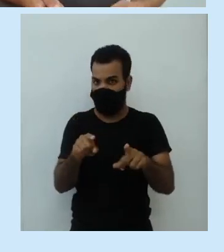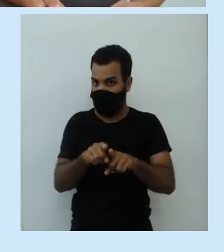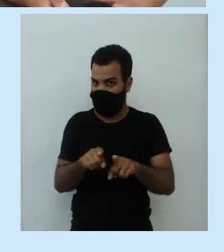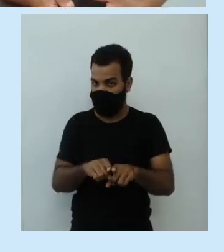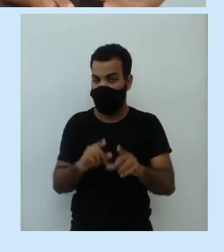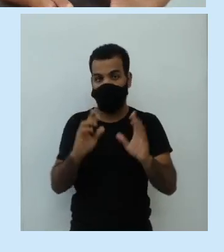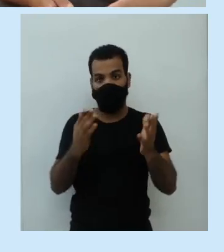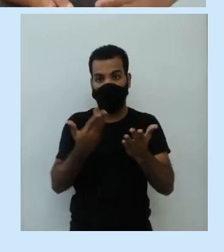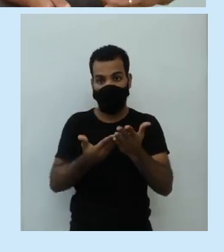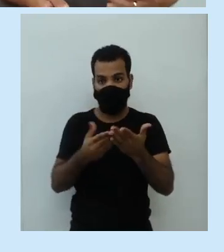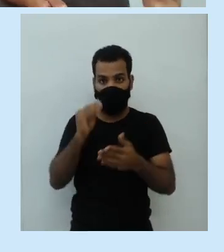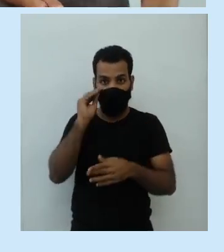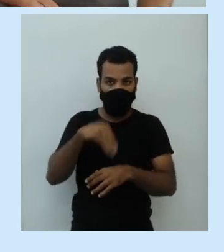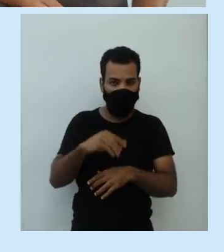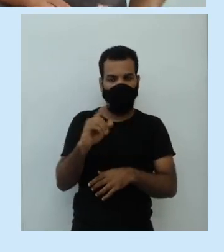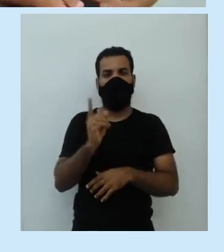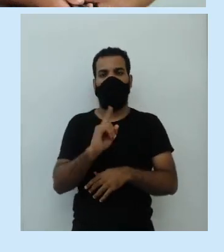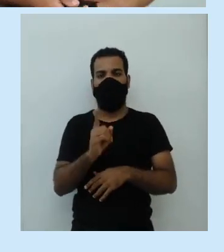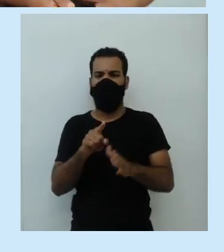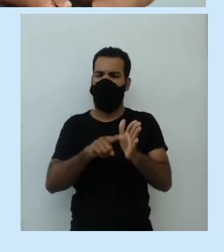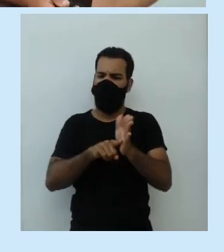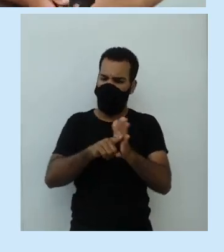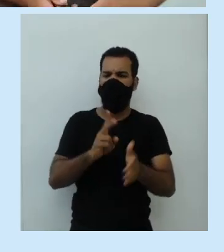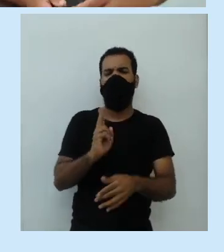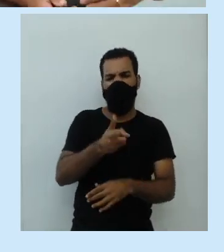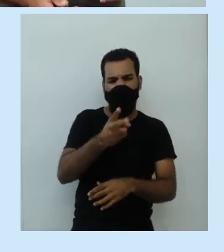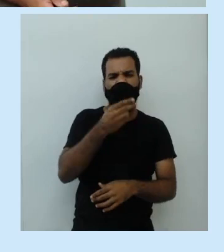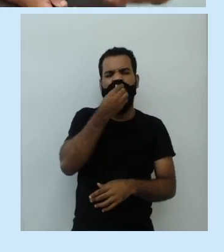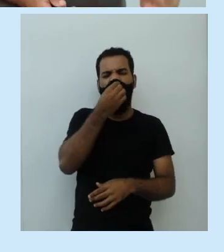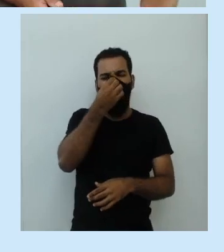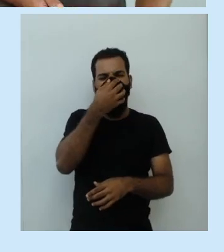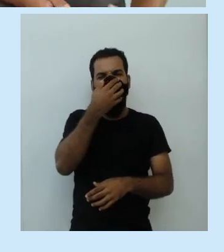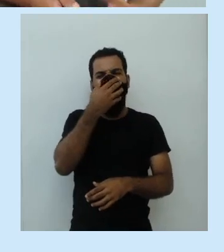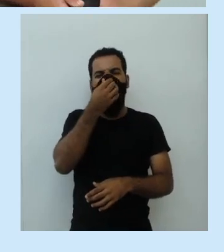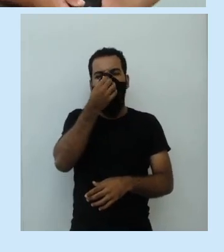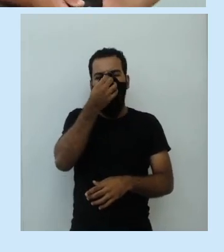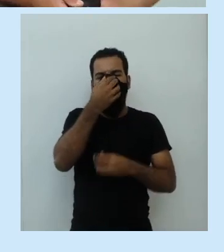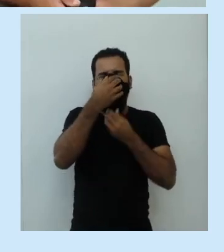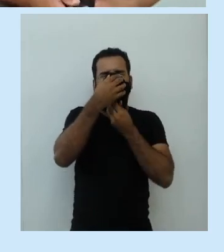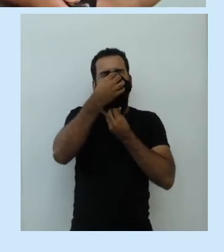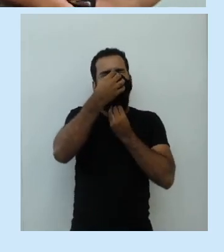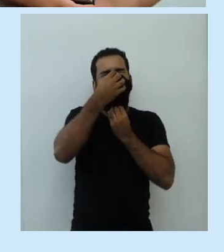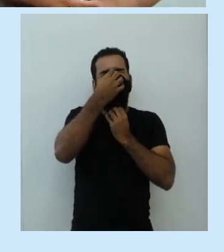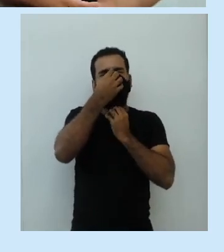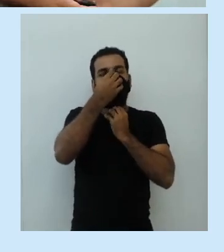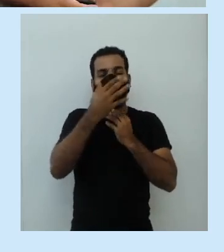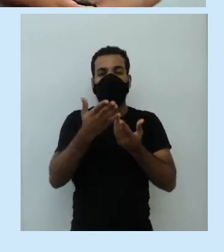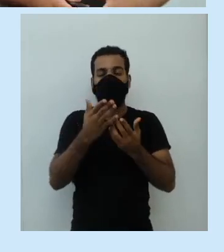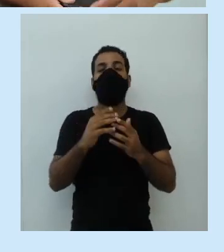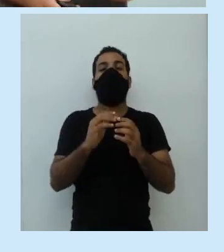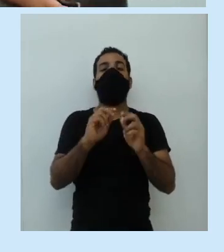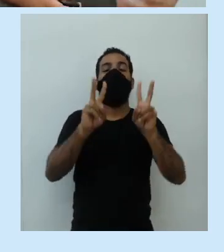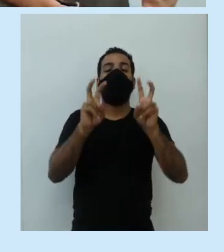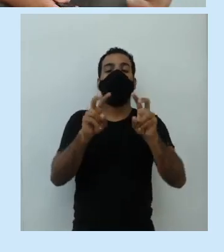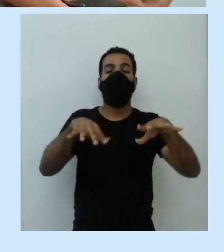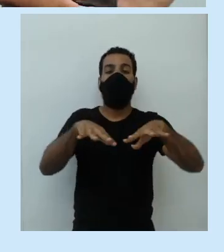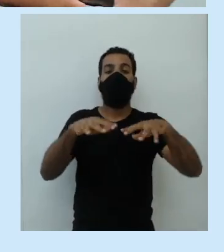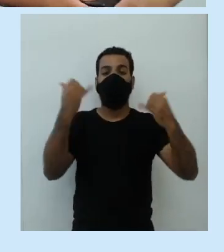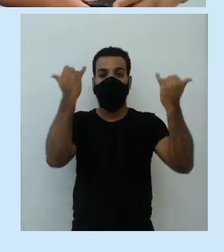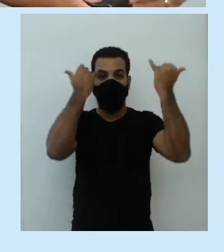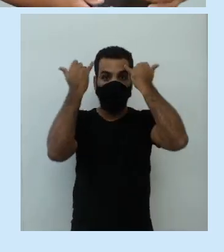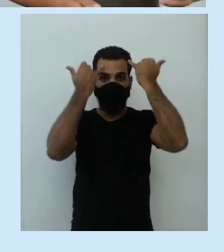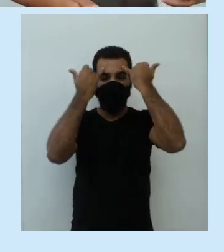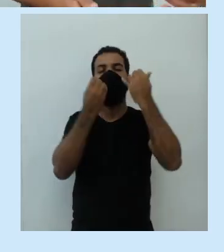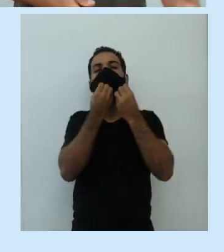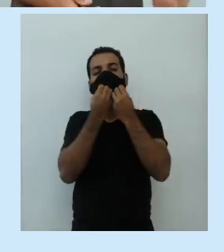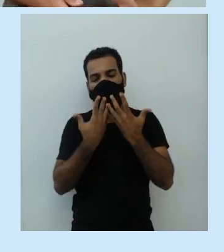não deixa de estudar, não deixa de pesquisar, vai buscar assuntos nessa área esportiva, se aprofunde.